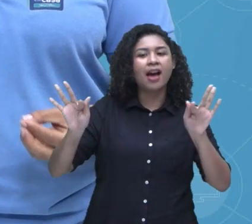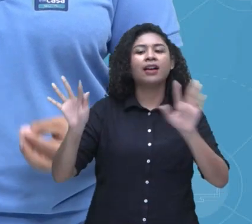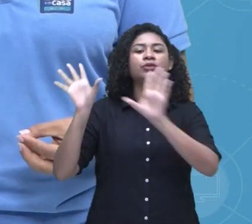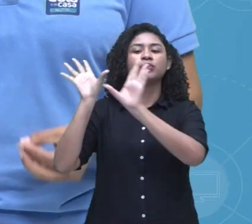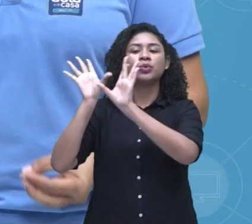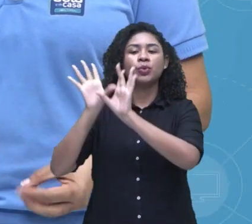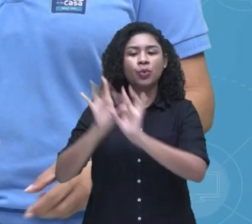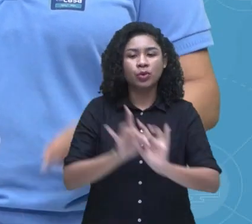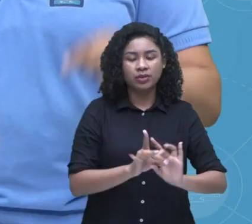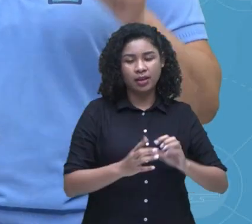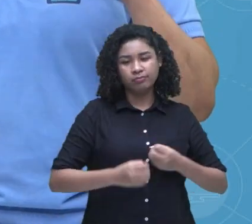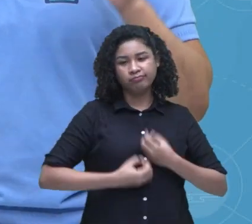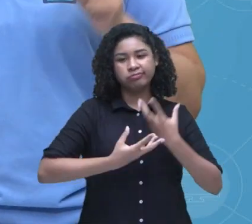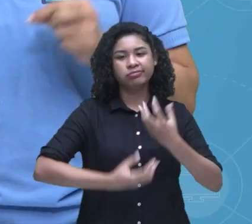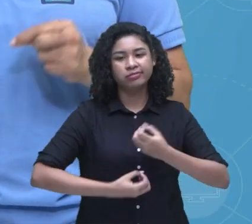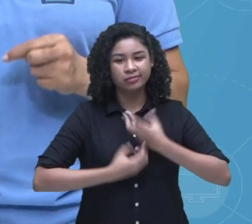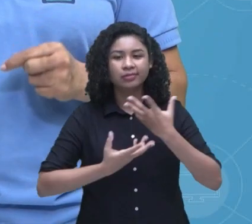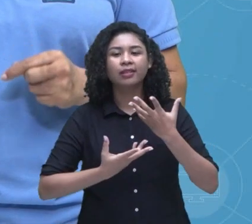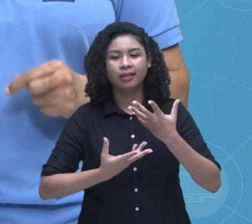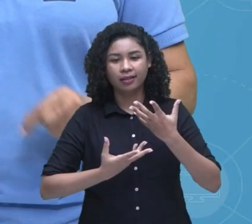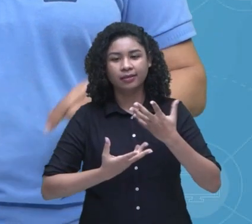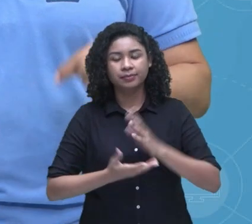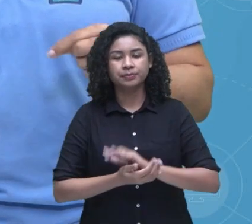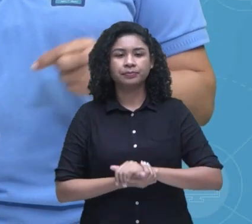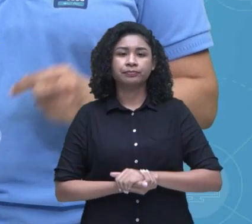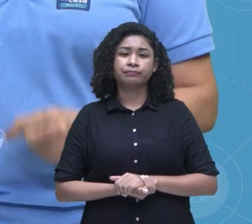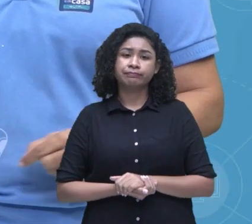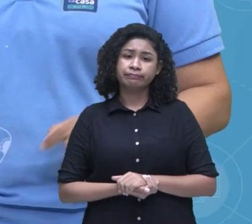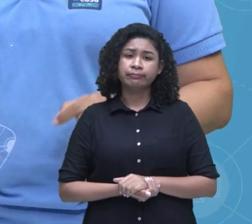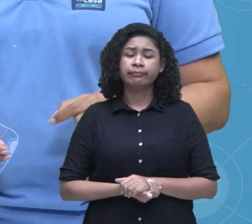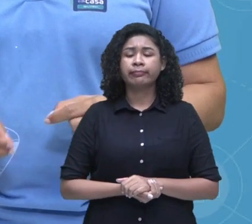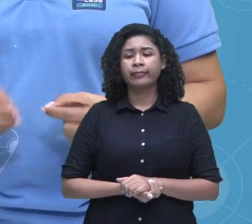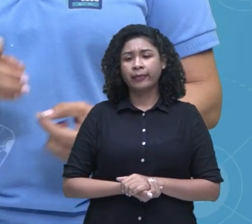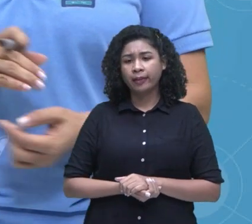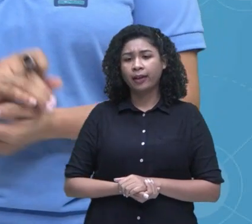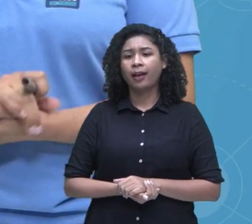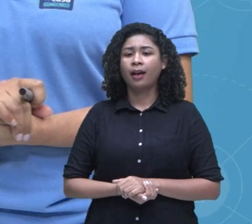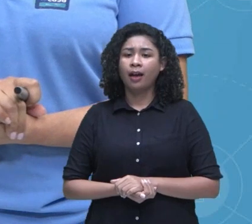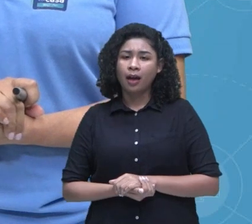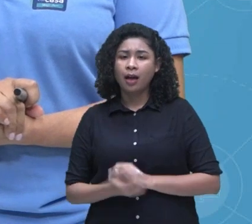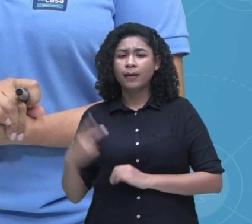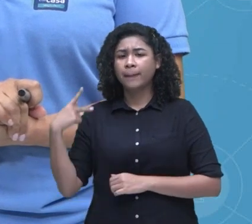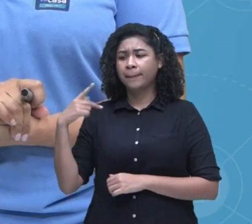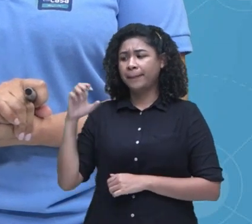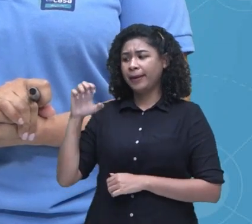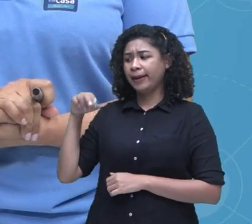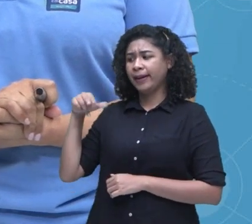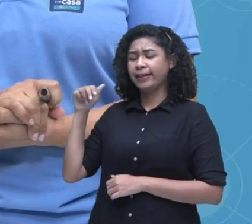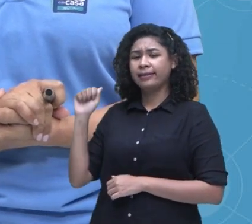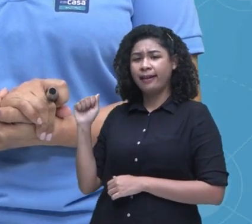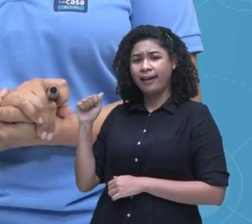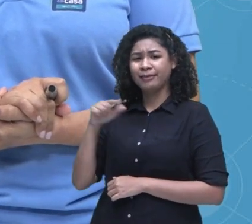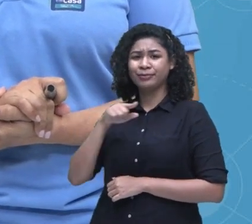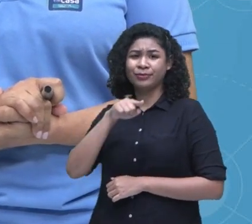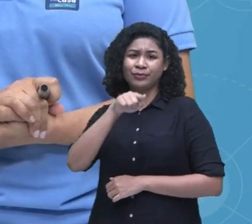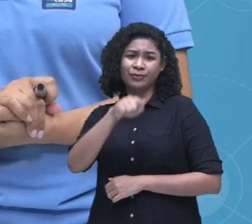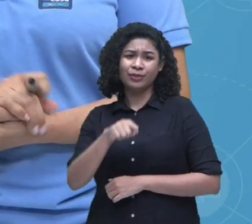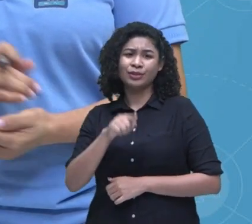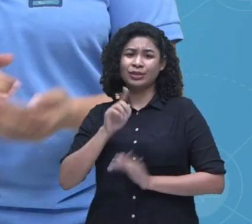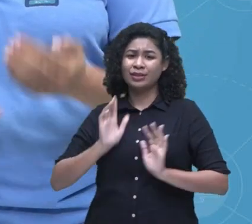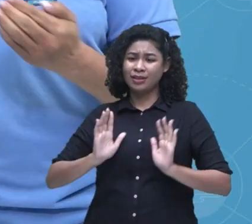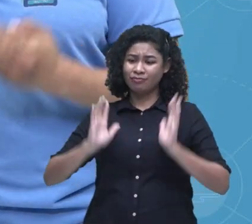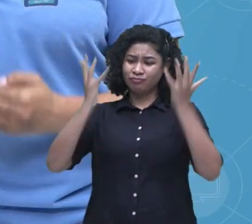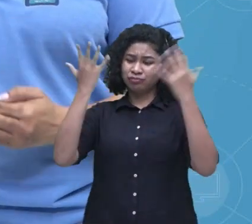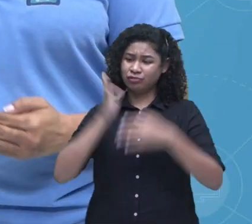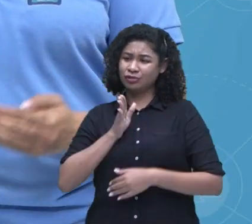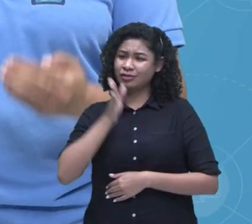quer expressar. Aí, que pena que você não poderá ir à festa. Veja que a pena aí, olha,